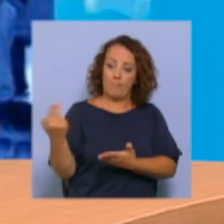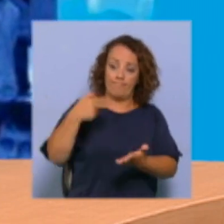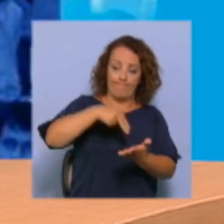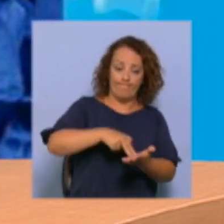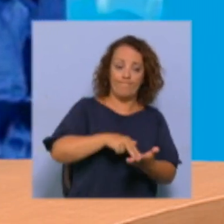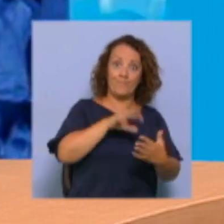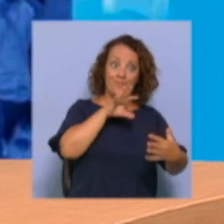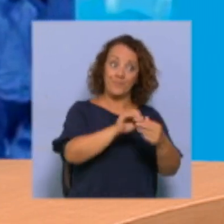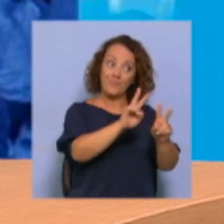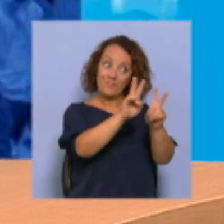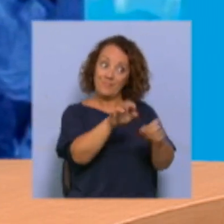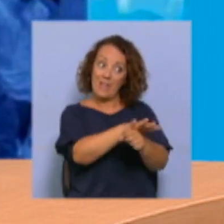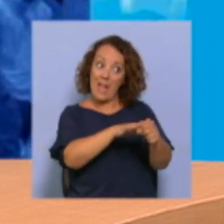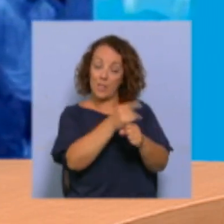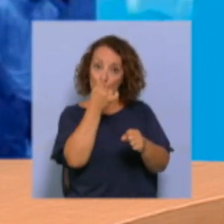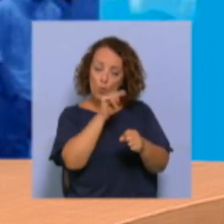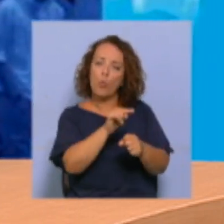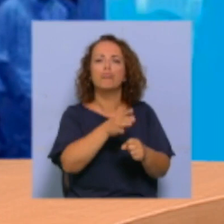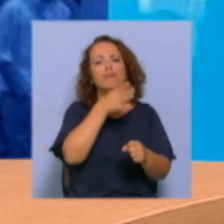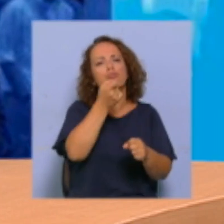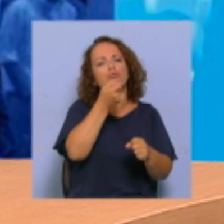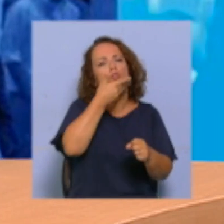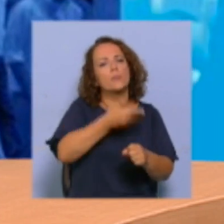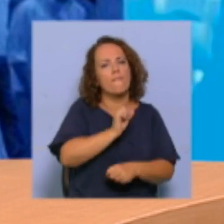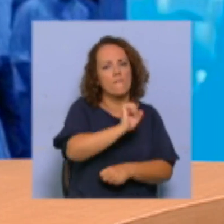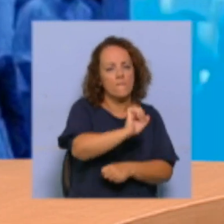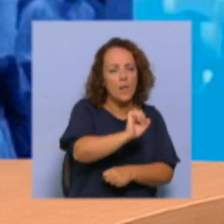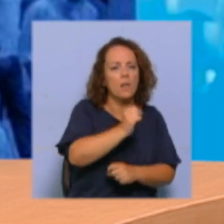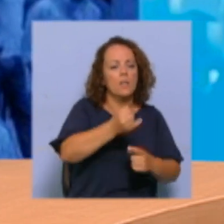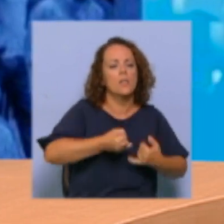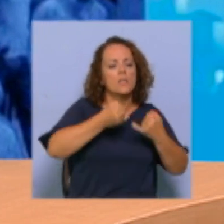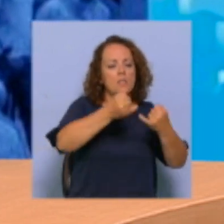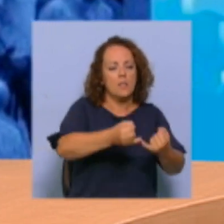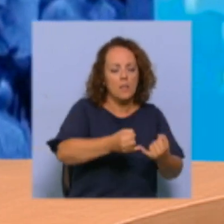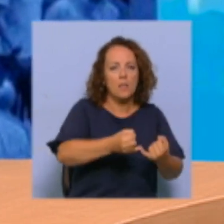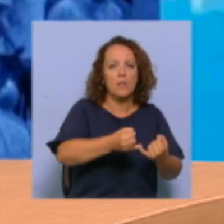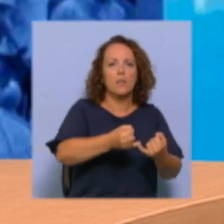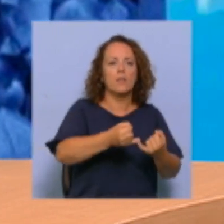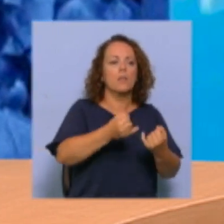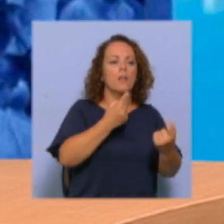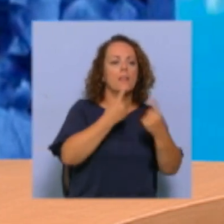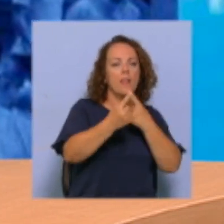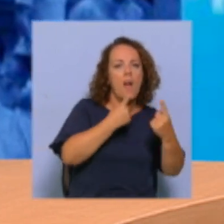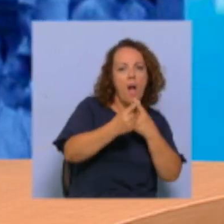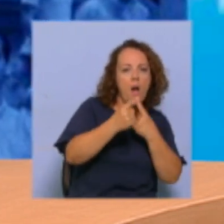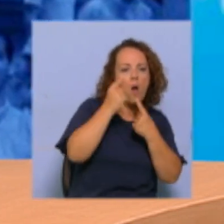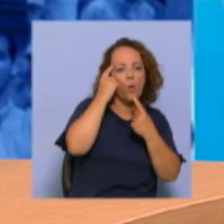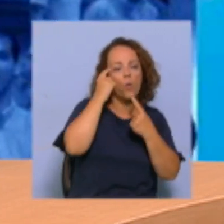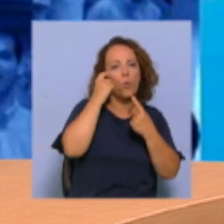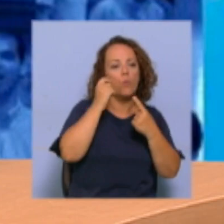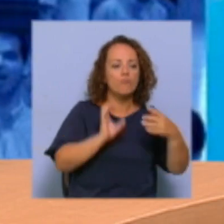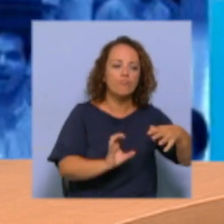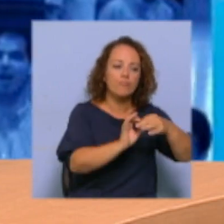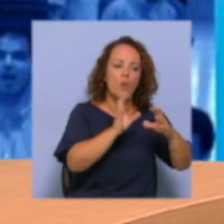sua experiência na área escolhida e vai manter um diálogo, vai alimentar uma conversa com as pessoas que estejam